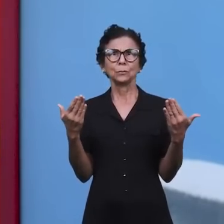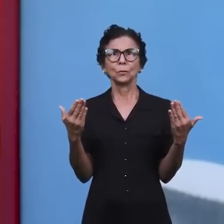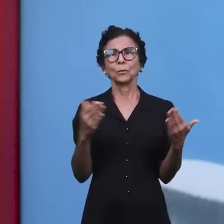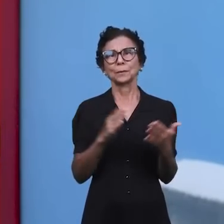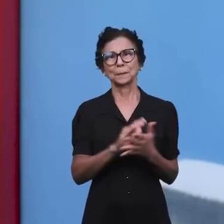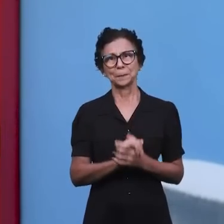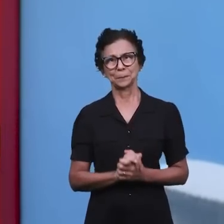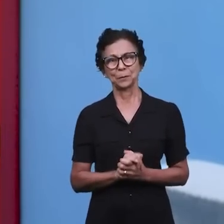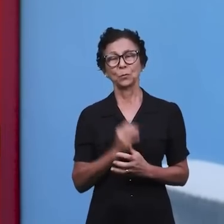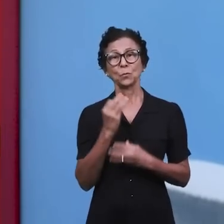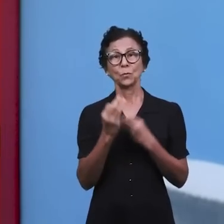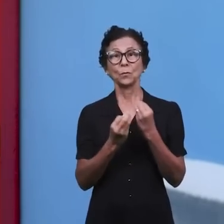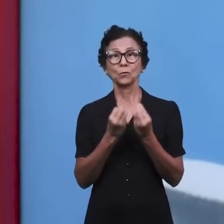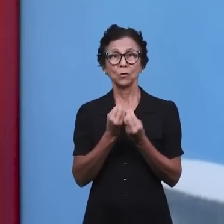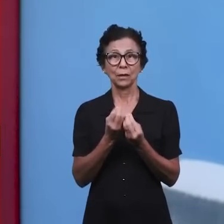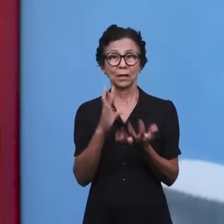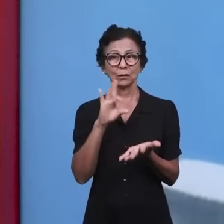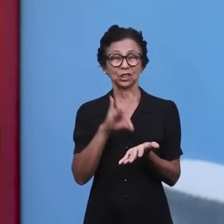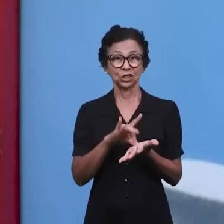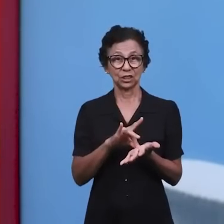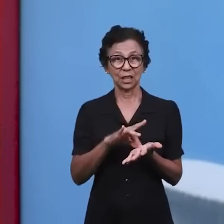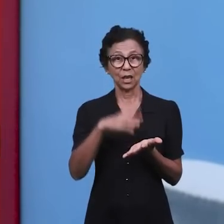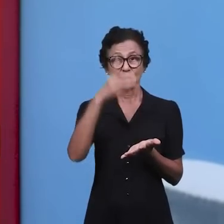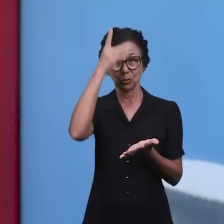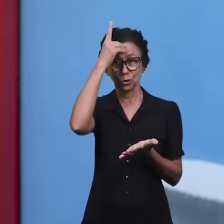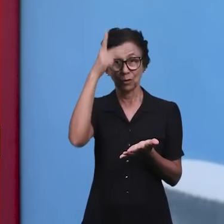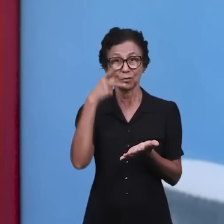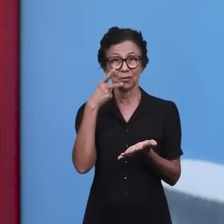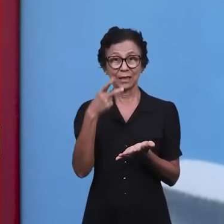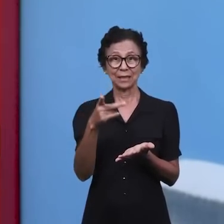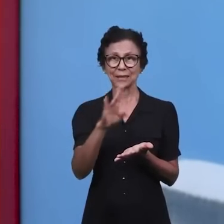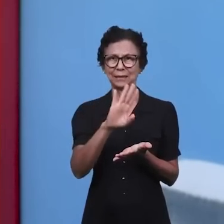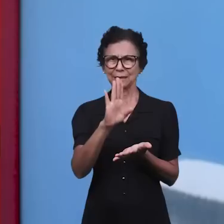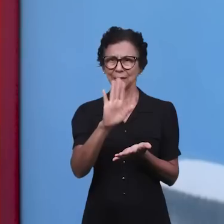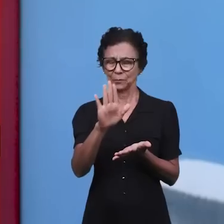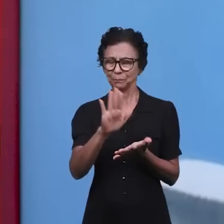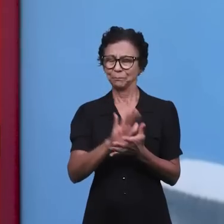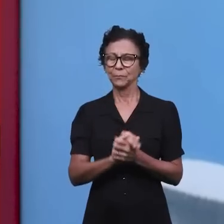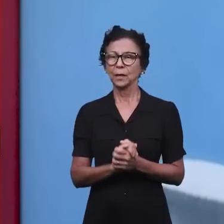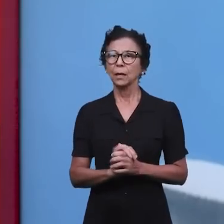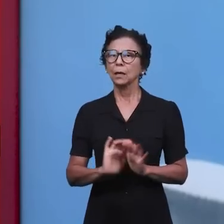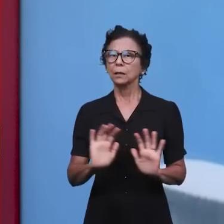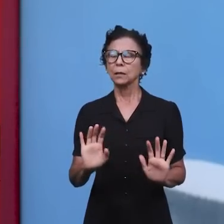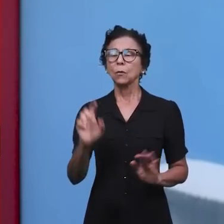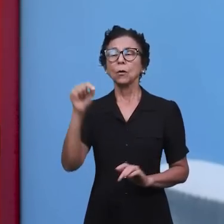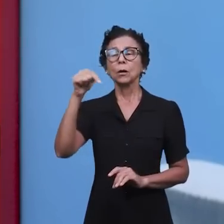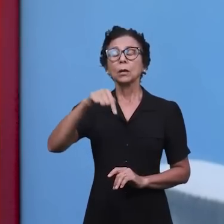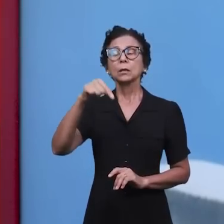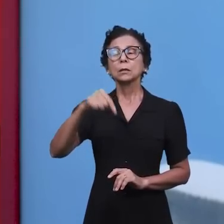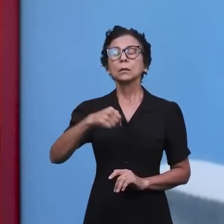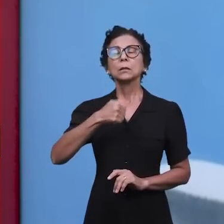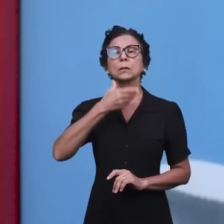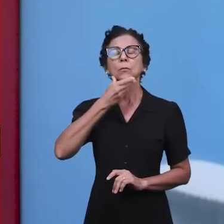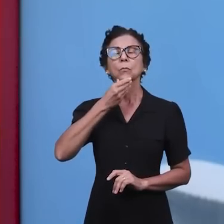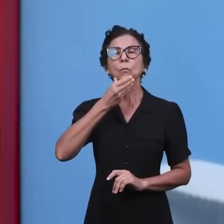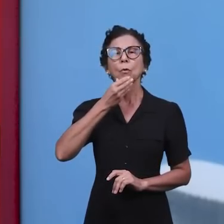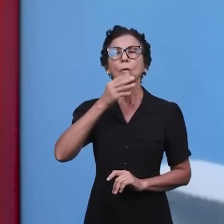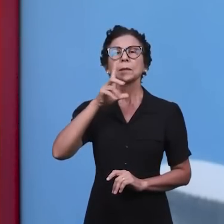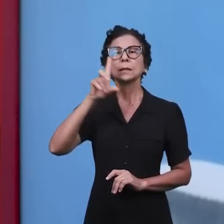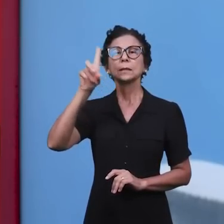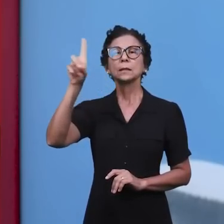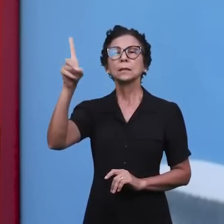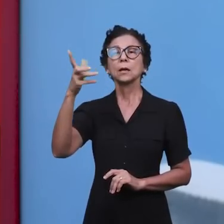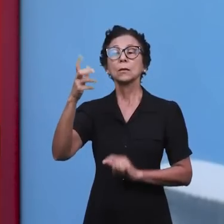Isso. com relação à família, principalmente a esposa, e o Senhor quer dar uma bênção, porque são situações, o Senhor dá o